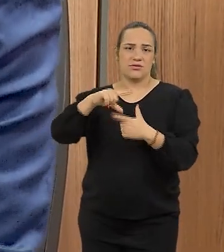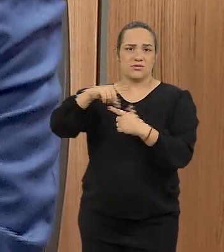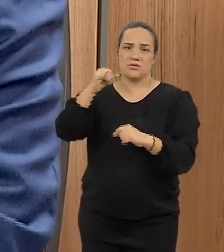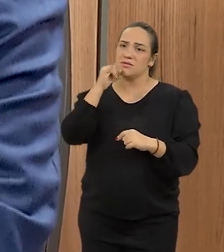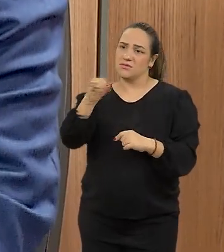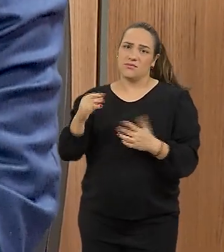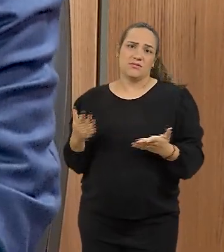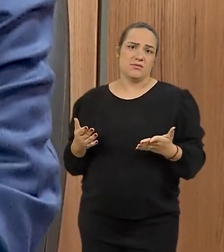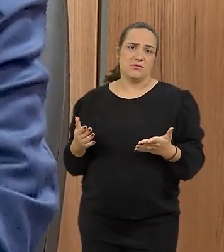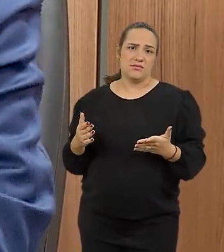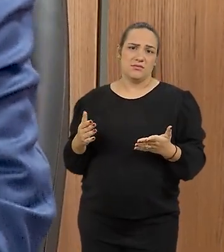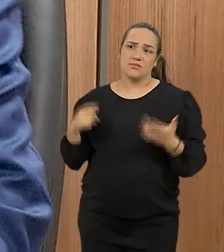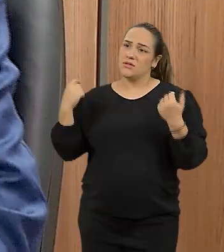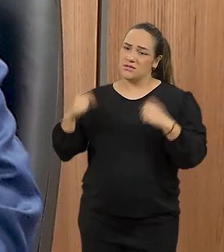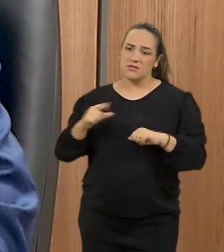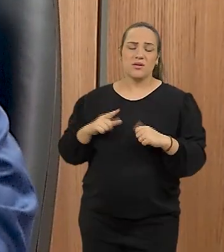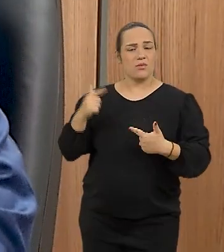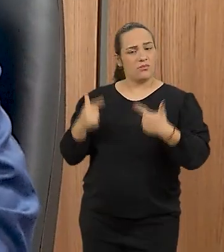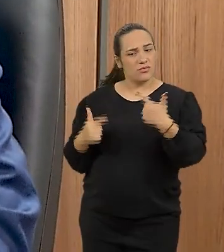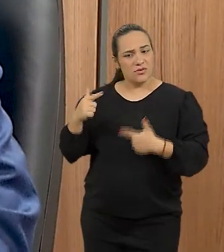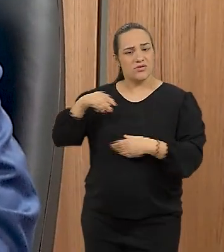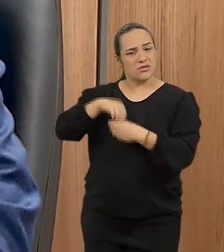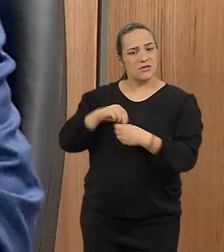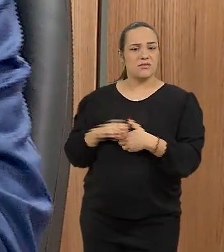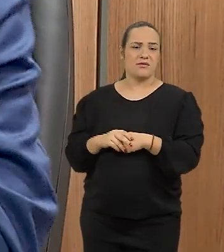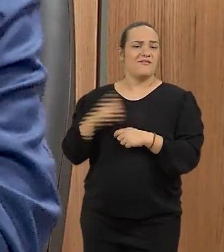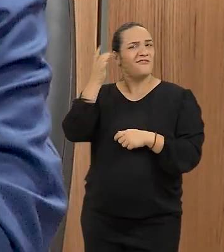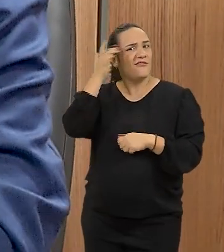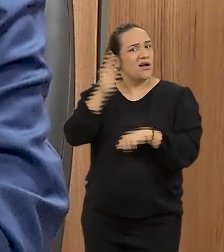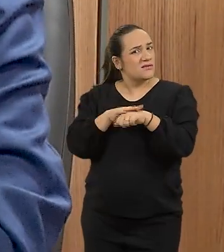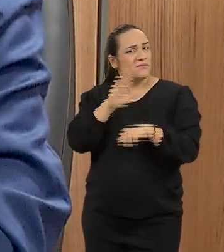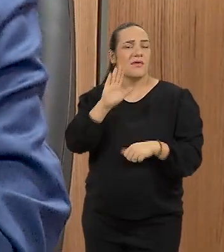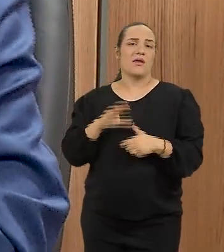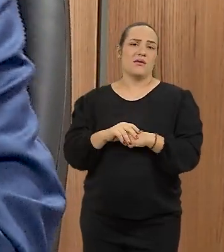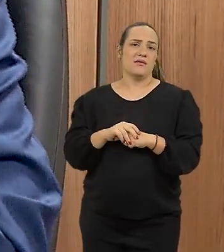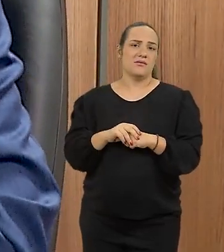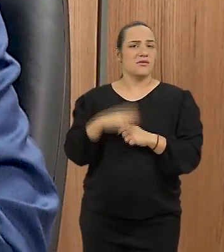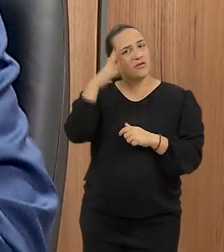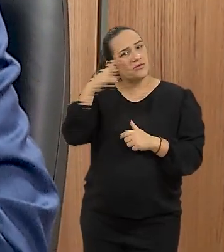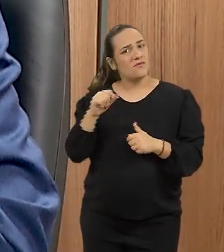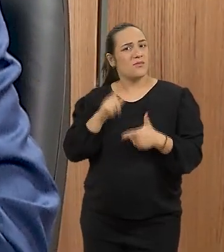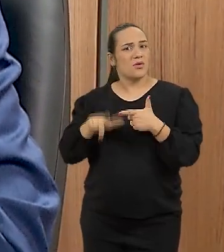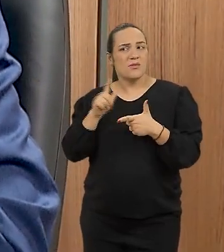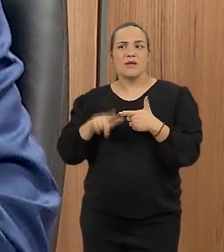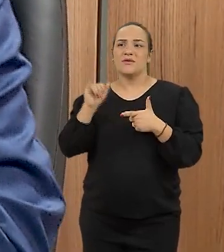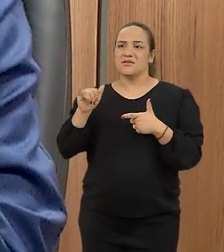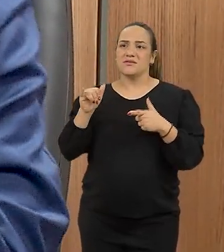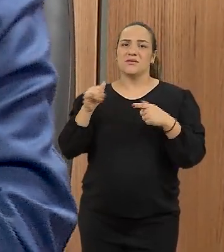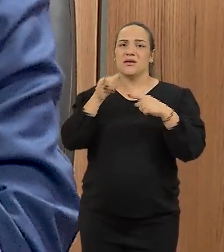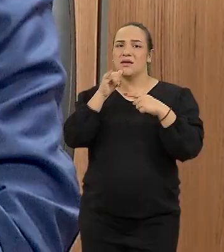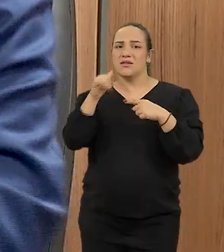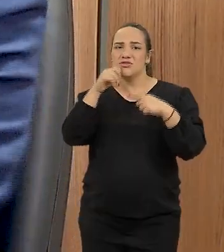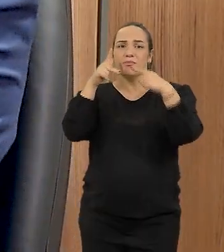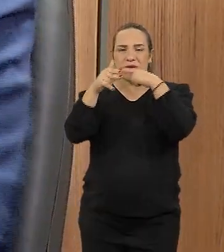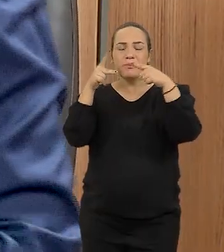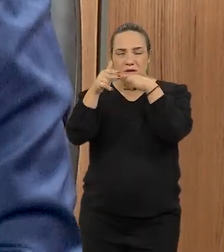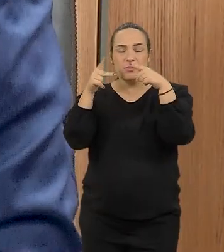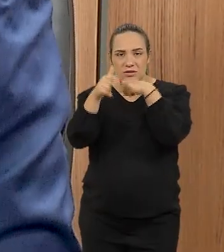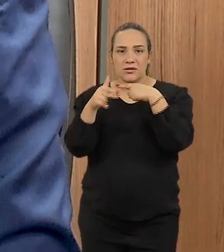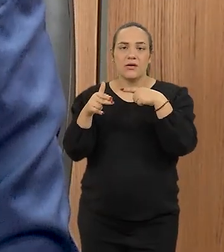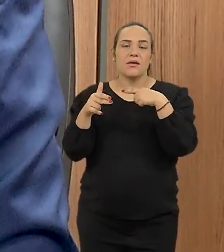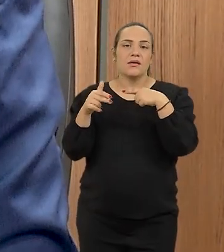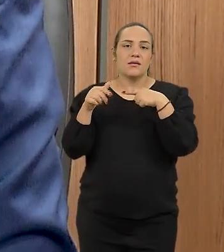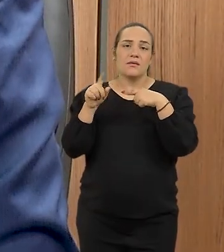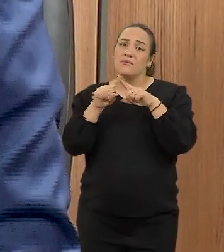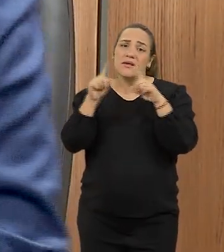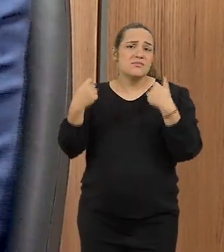Energisa. Então, a Energisa diz que já tem uma política interna de facilitação da solução desse problema, mas ela poderia também trazer